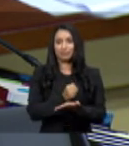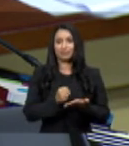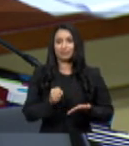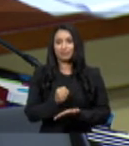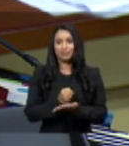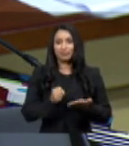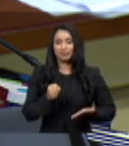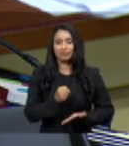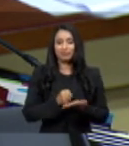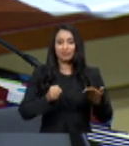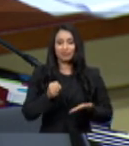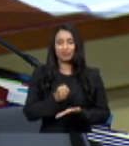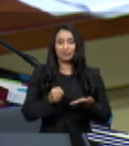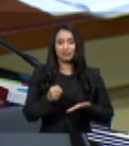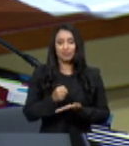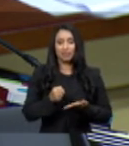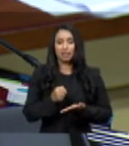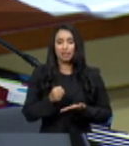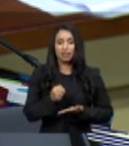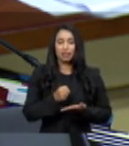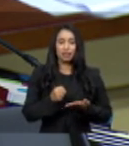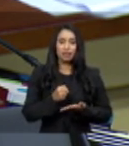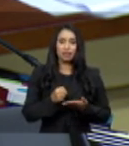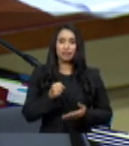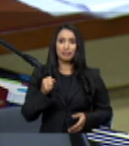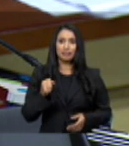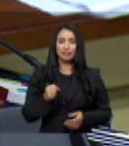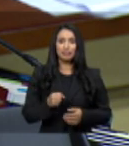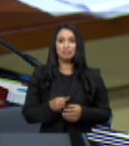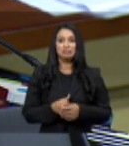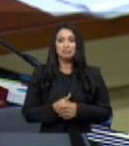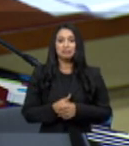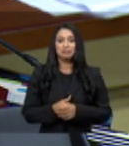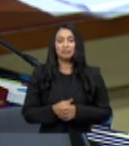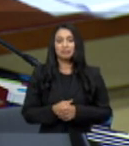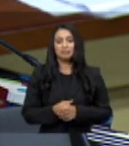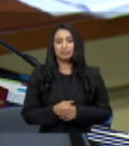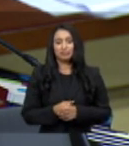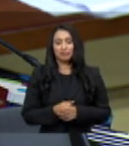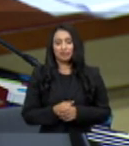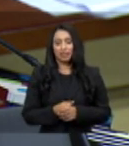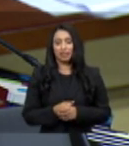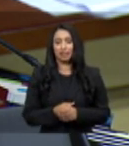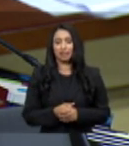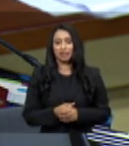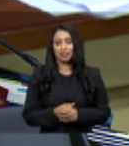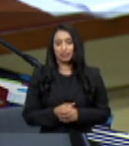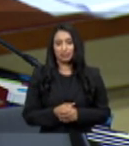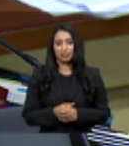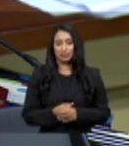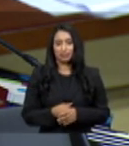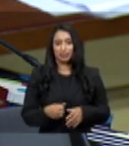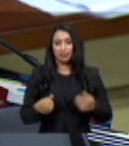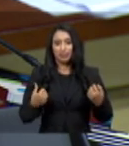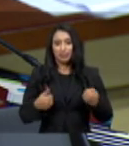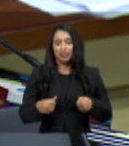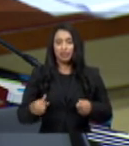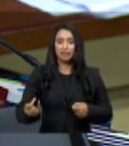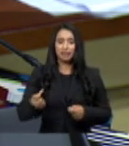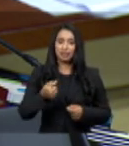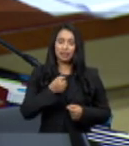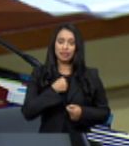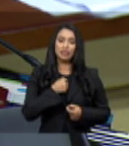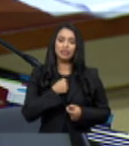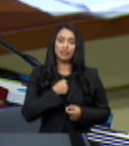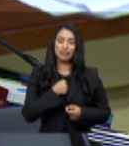judiciário se sinta compelido a atuar portanto eu